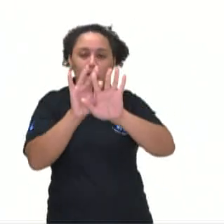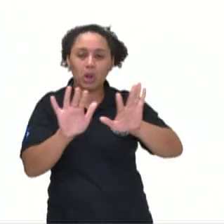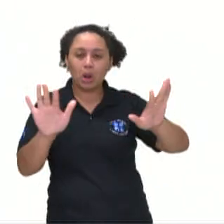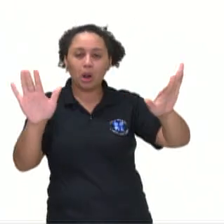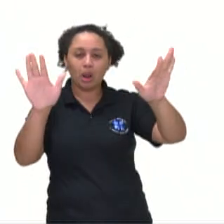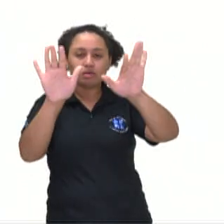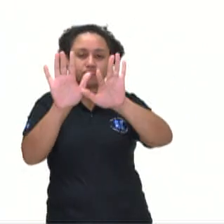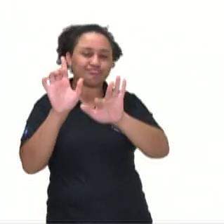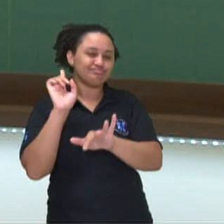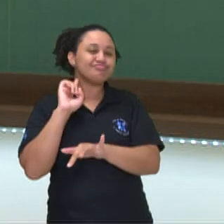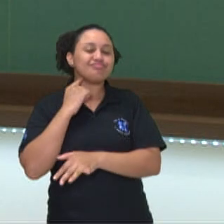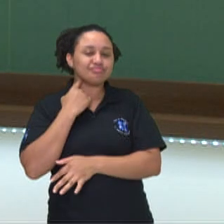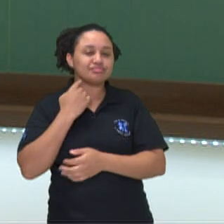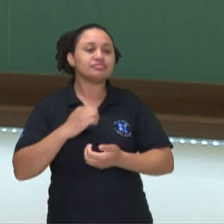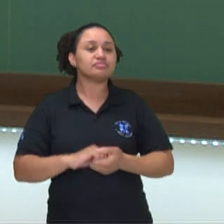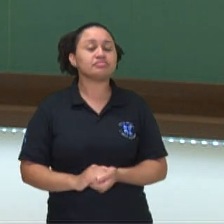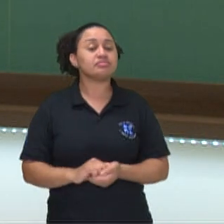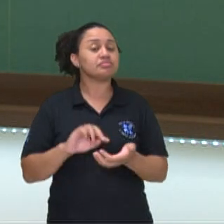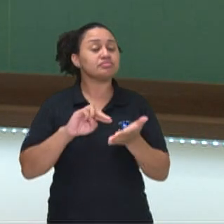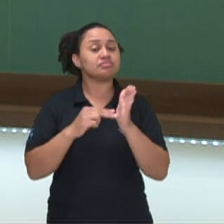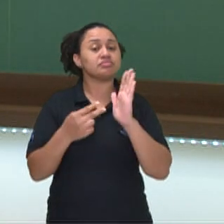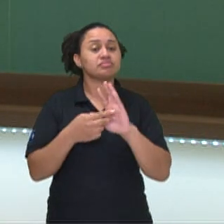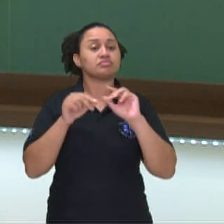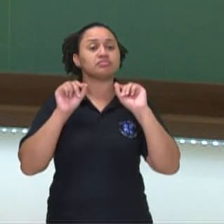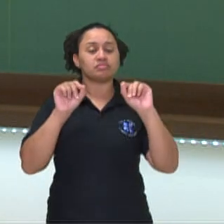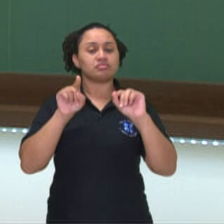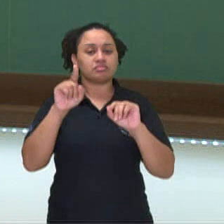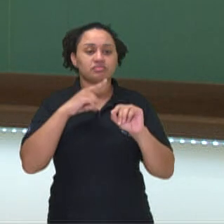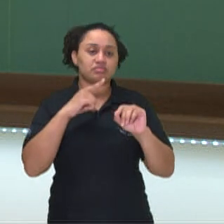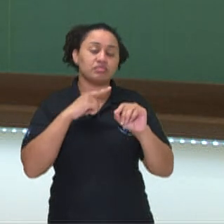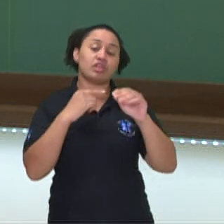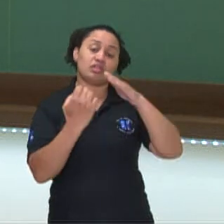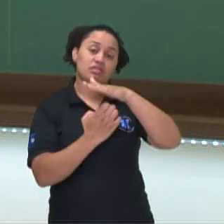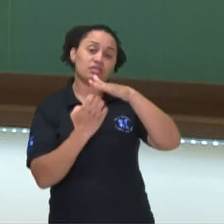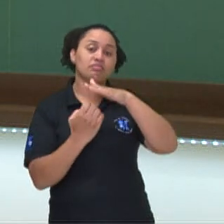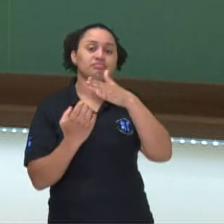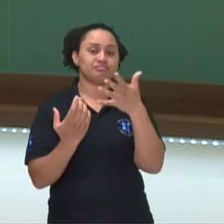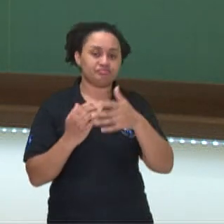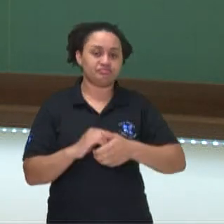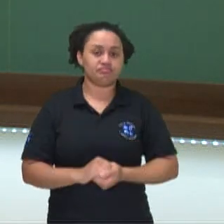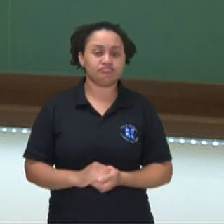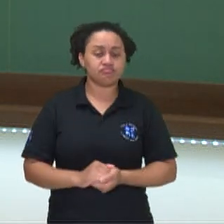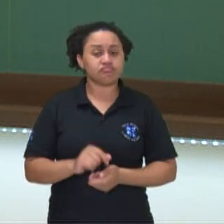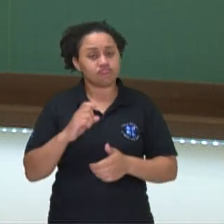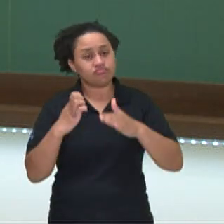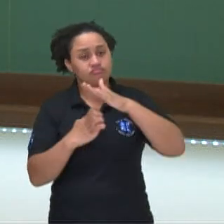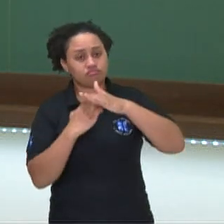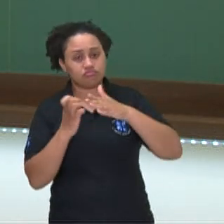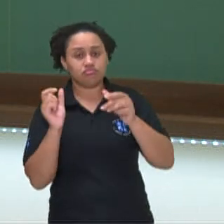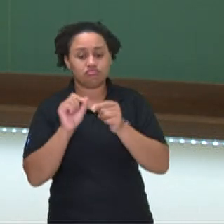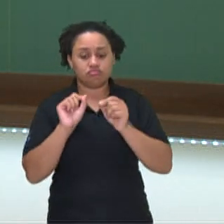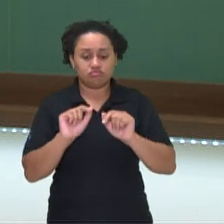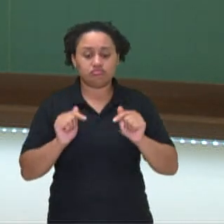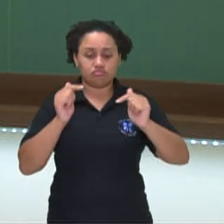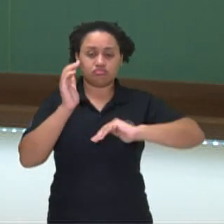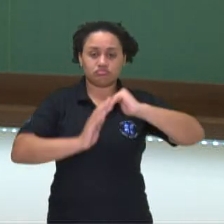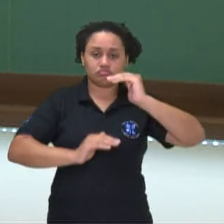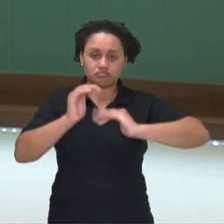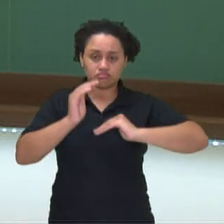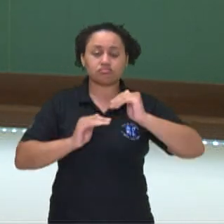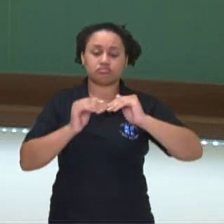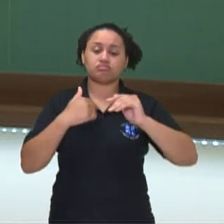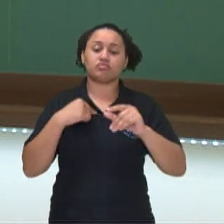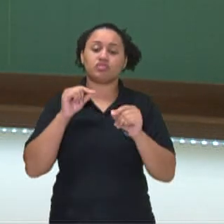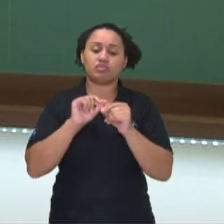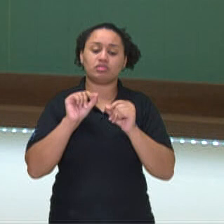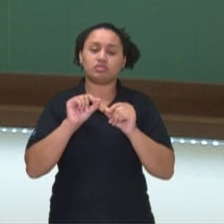gases poluentes. Quer dizer que ali se estabeleceu uma indústria. E essa indústria, ao realizar as suas atividades,